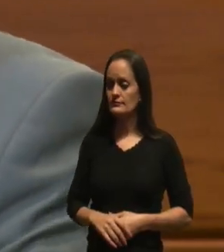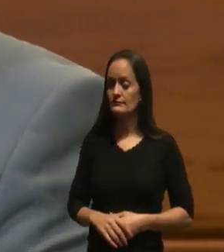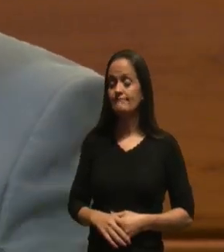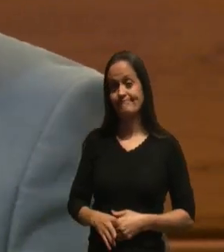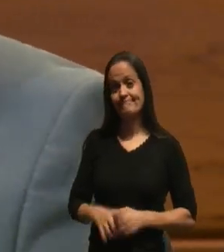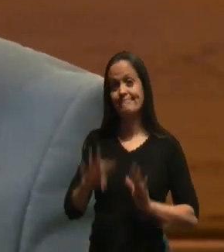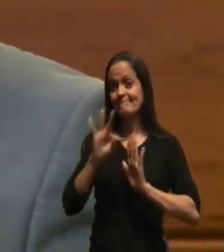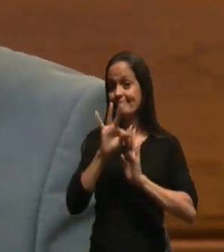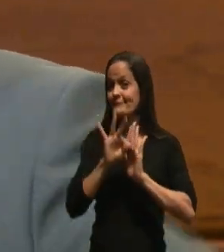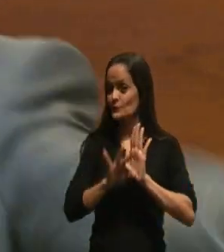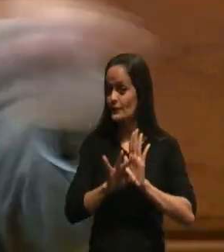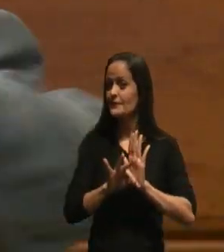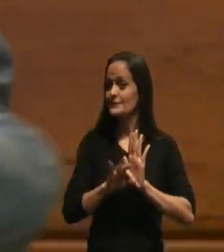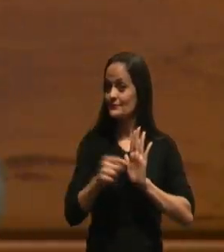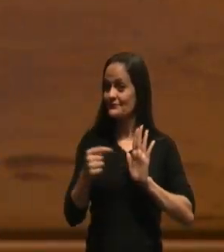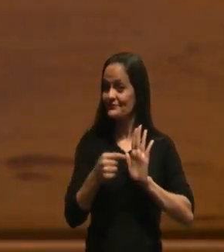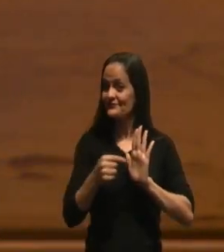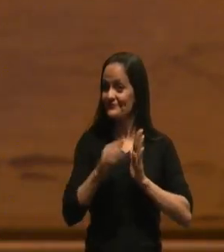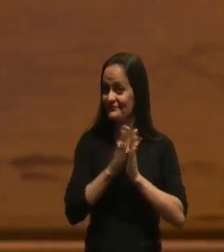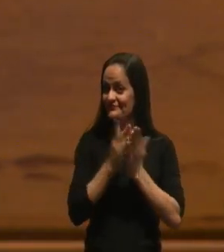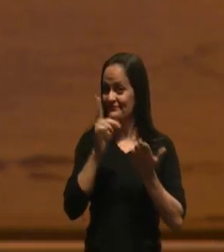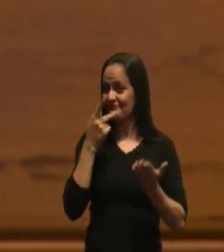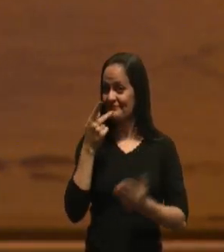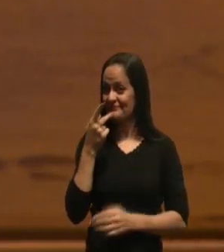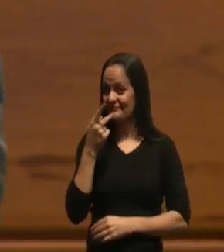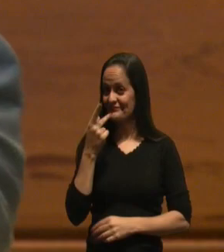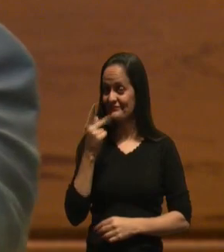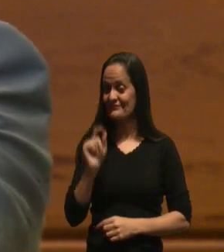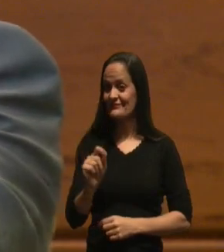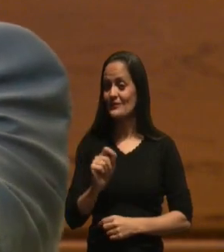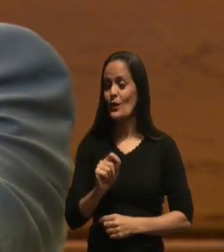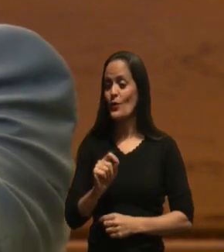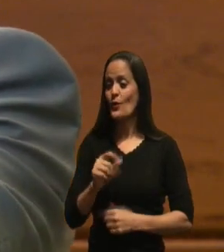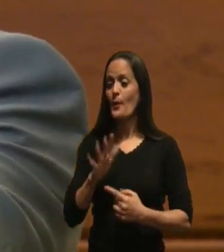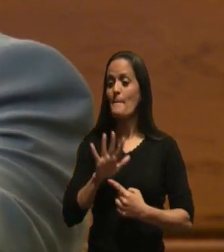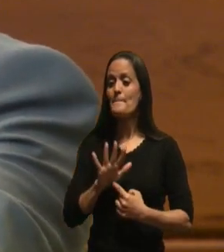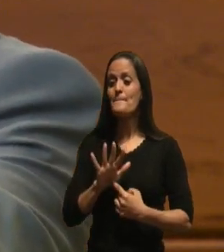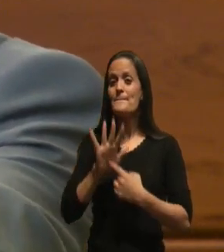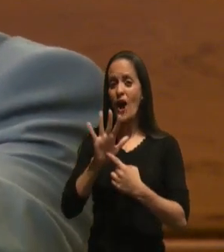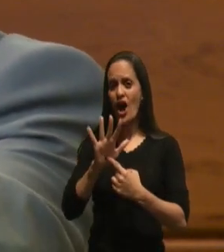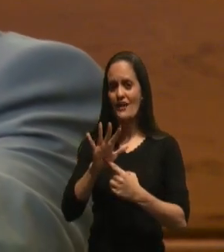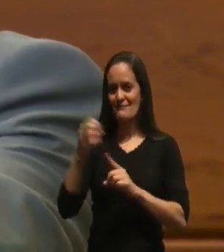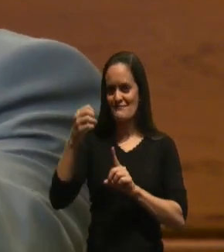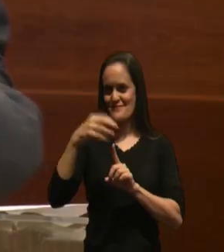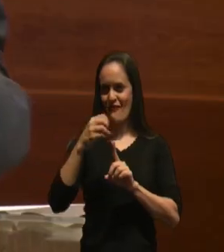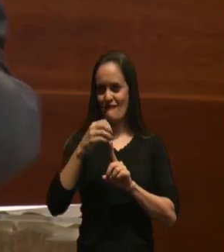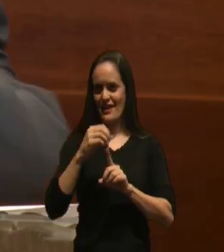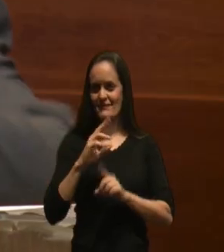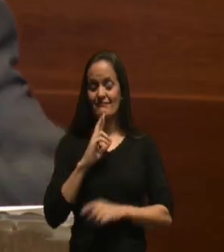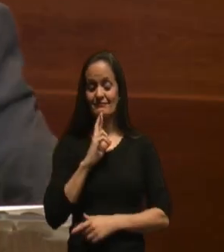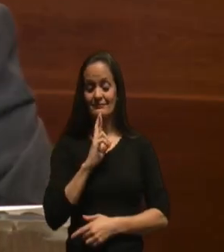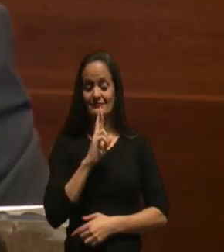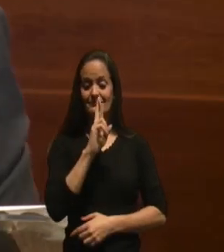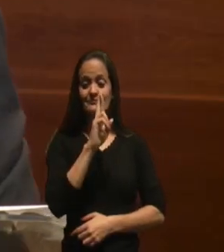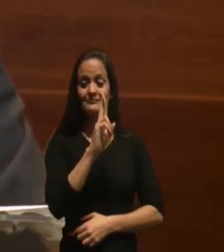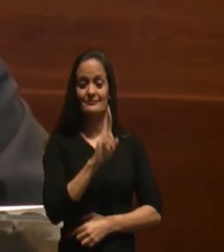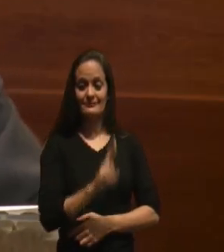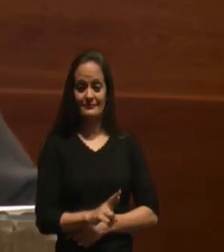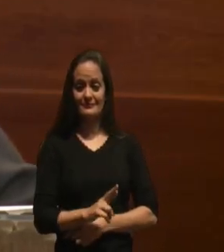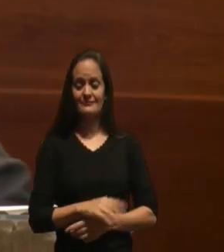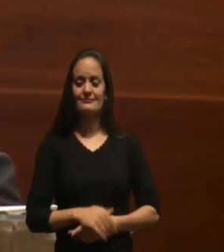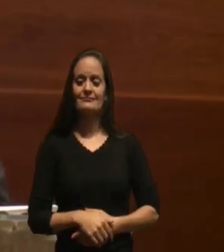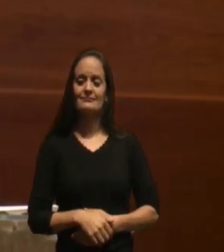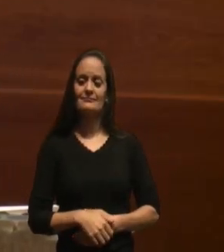é muito interessante quando nos mostra Micaías dizendo o seguinte, de uma forma um tanto quanto